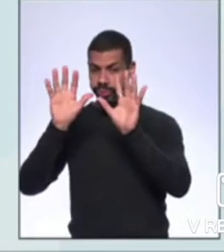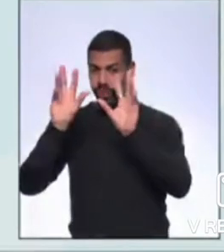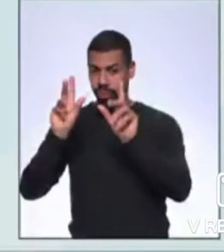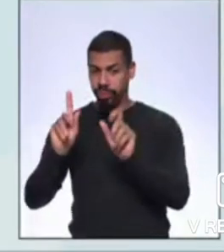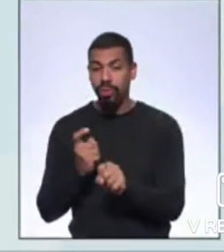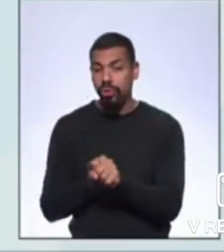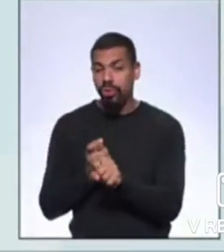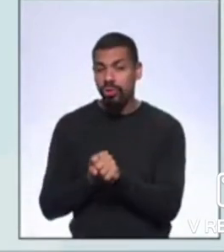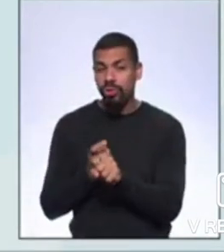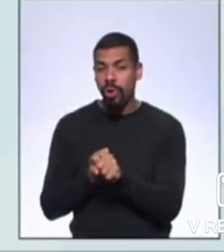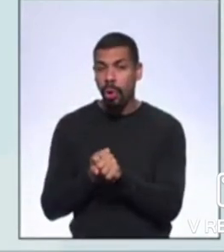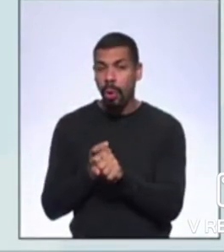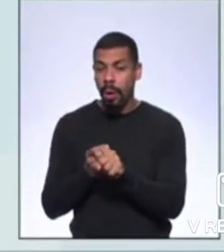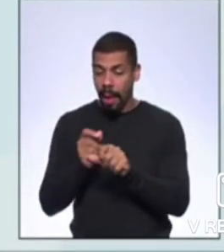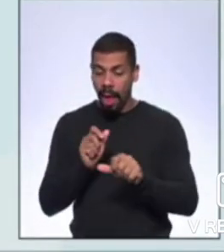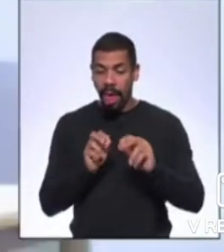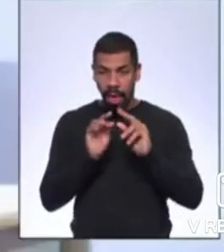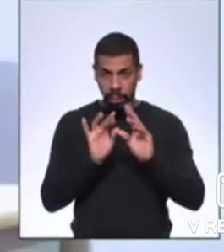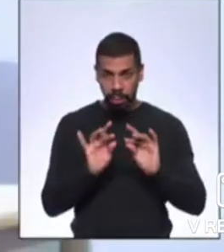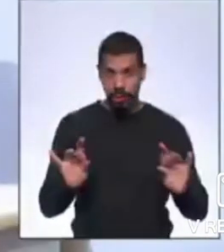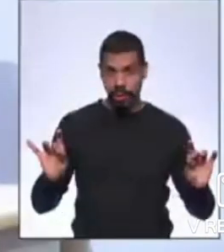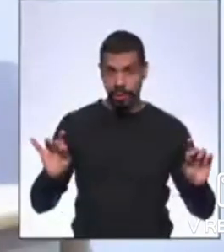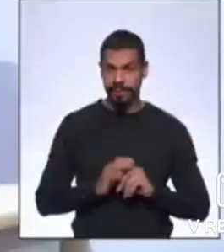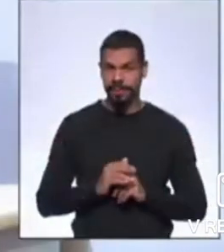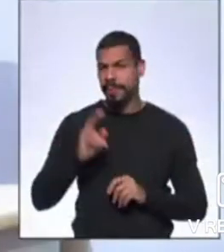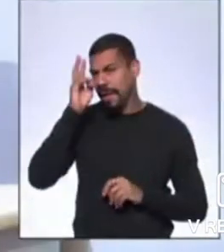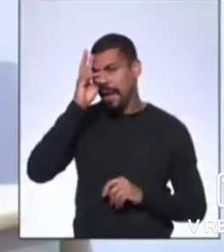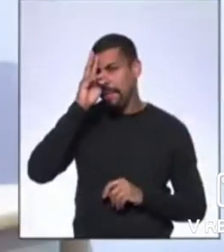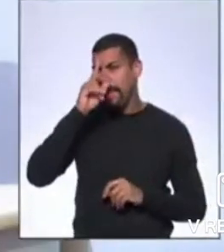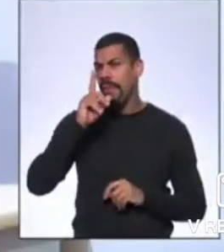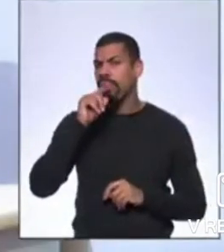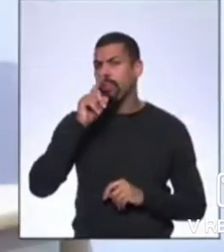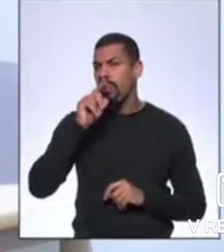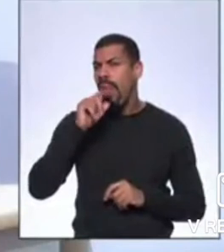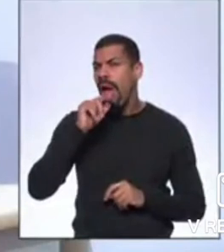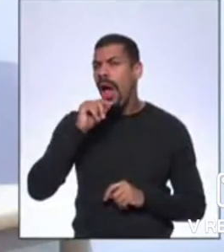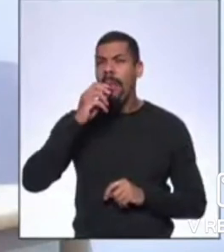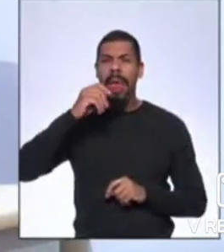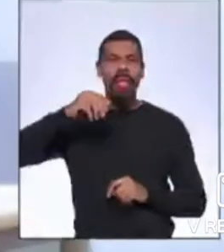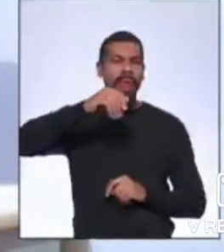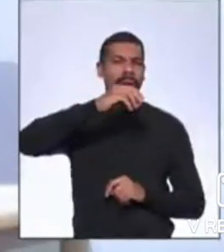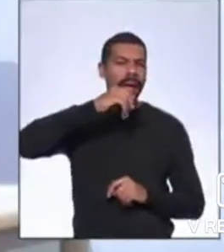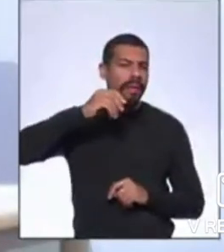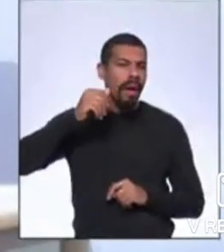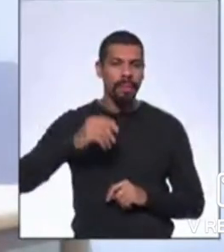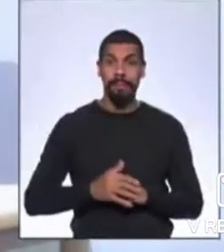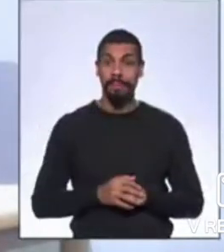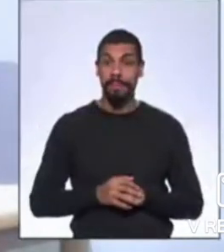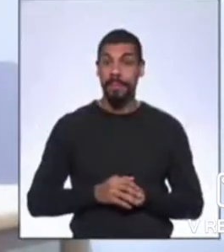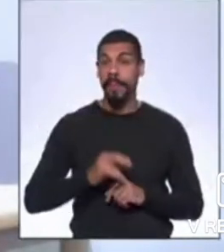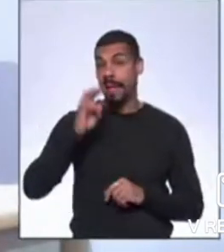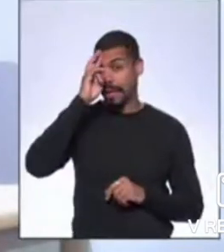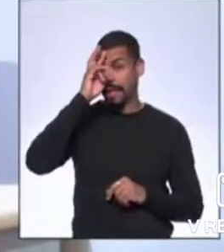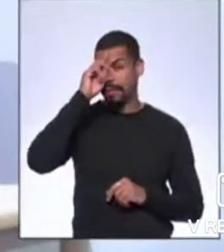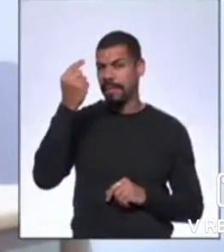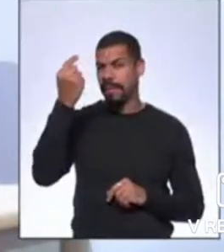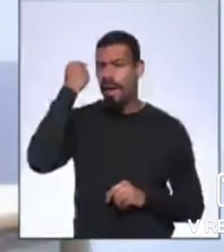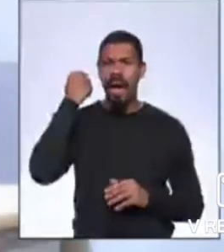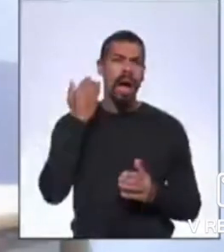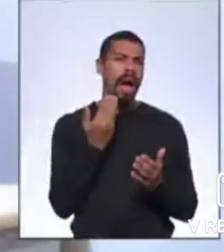de substância, que foi a água e o sal. E nós vimos também que na aula passada, como